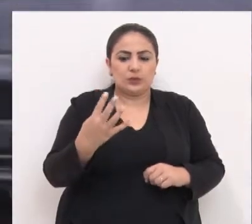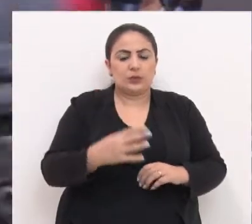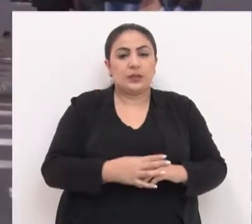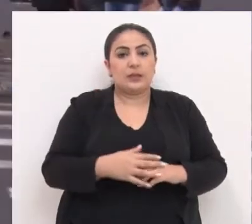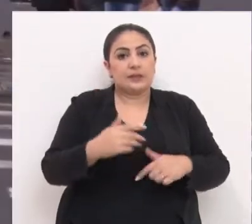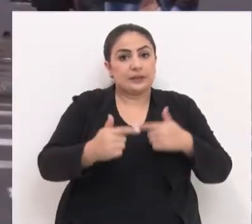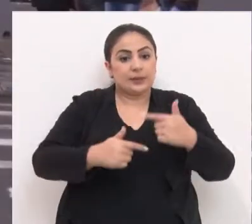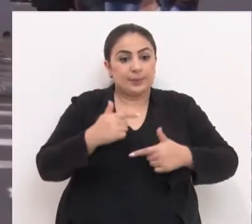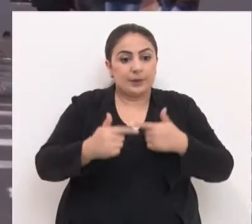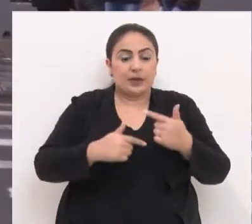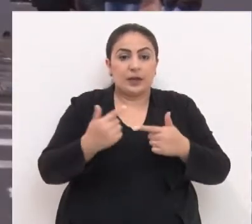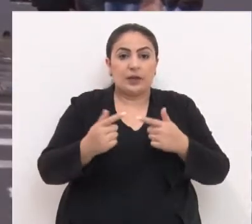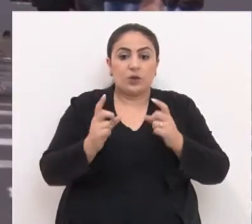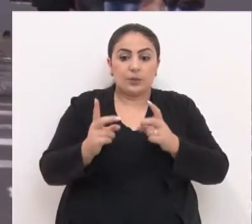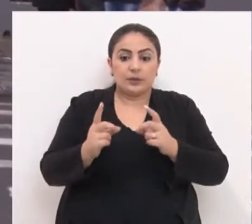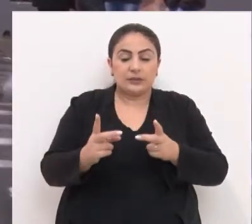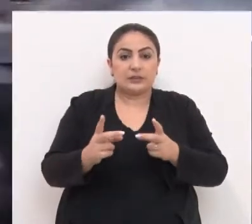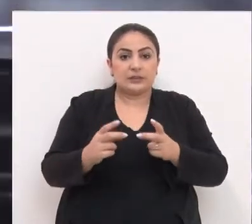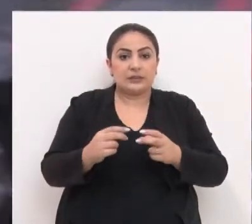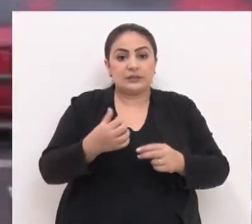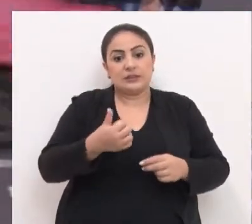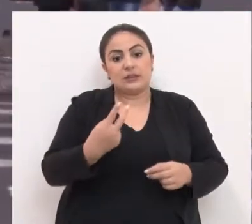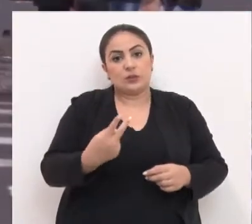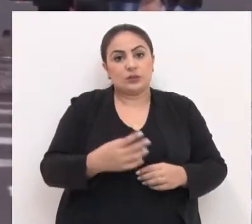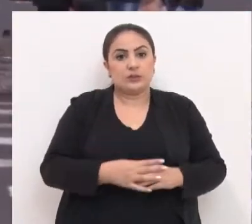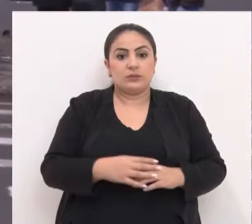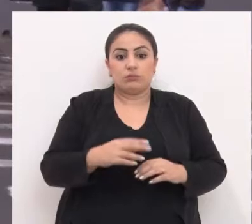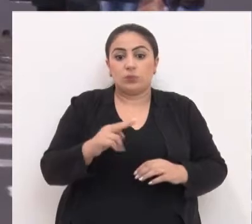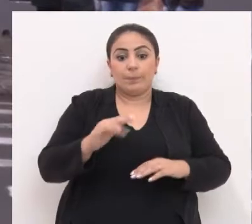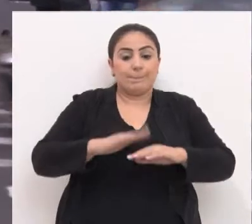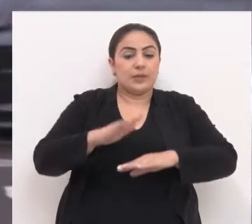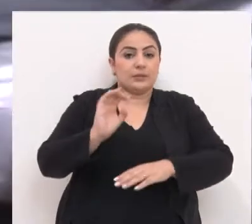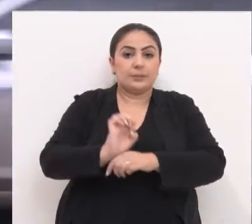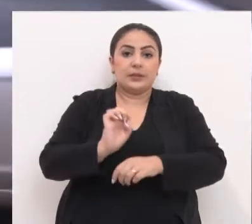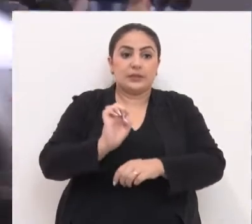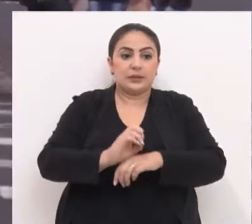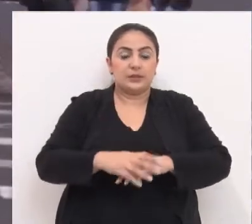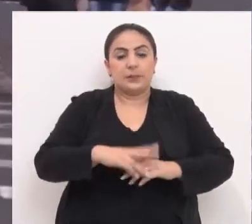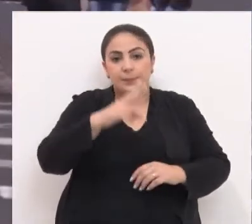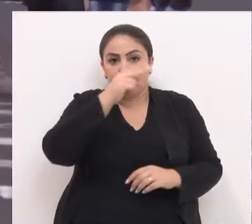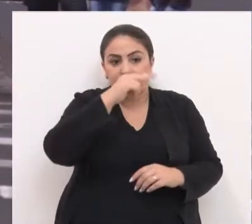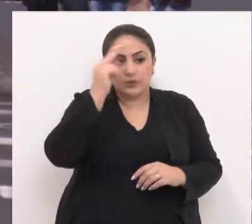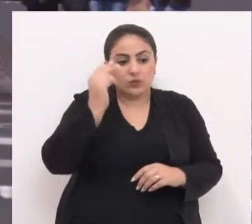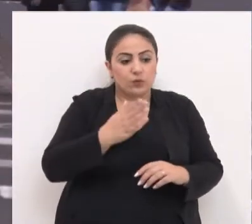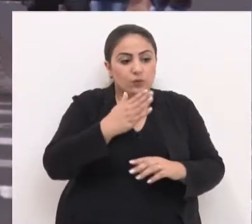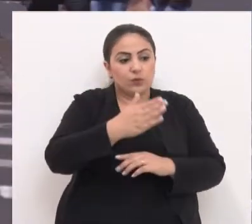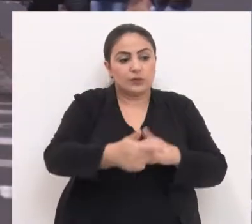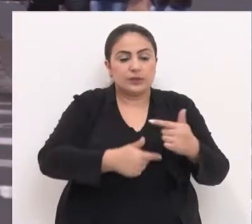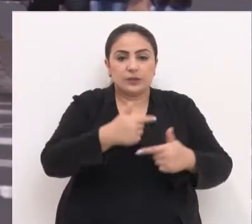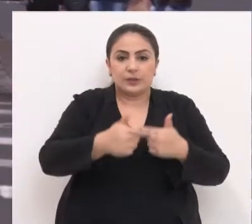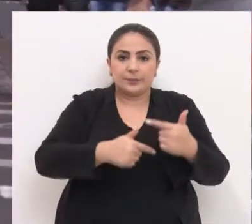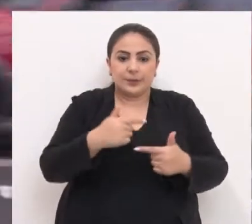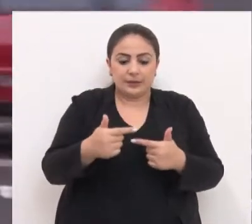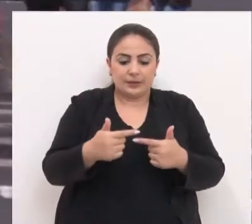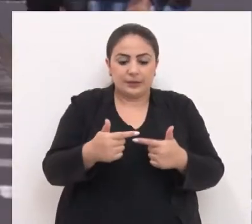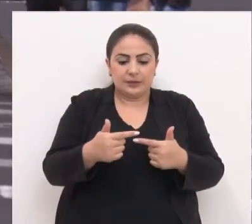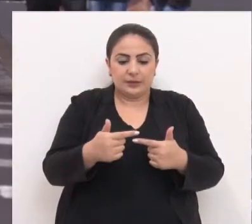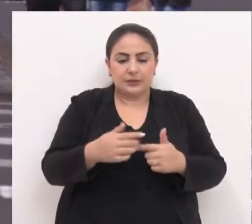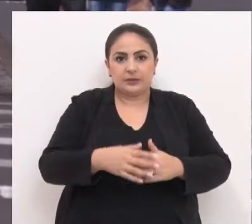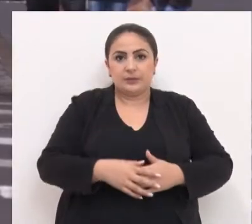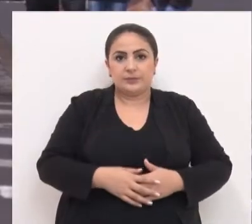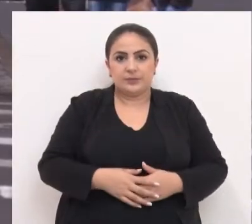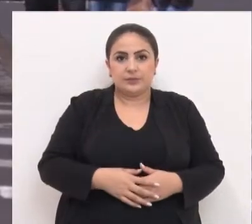1954, mas eu comecei a trabalhar no comércio em 62 e depois não parei mais. Na prefeitura eu fui trabalhar